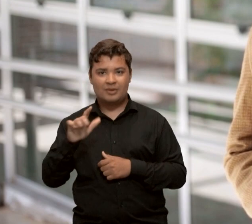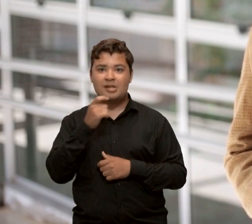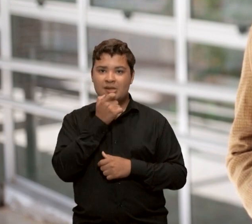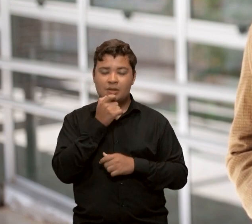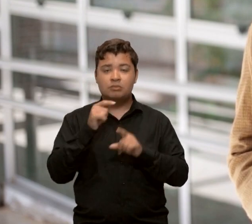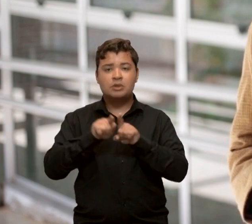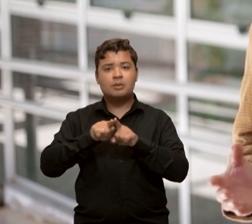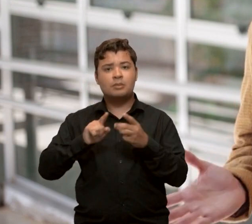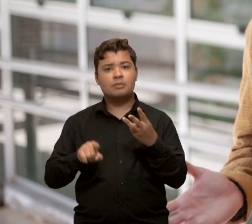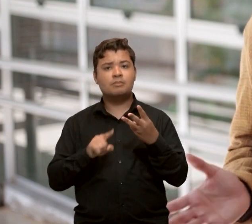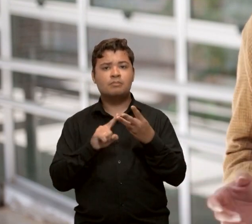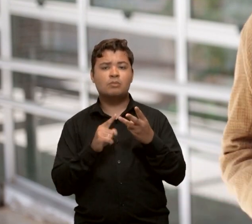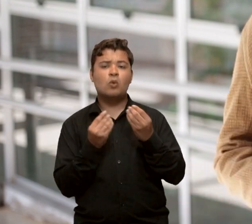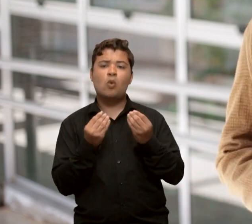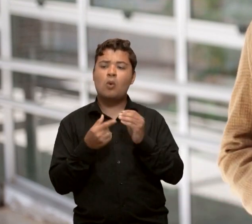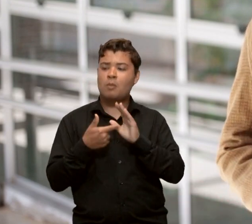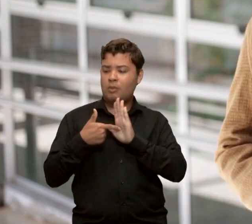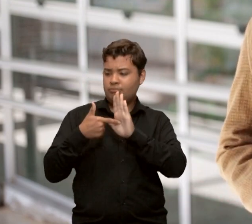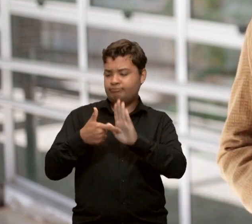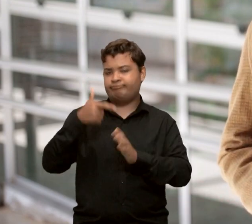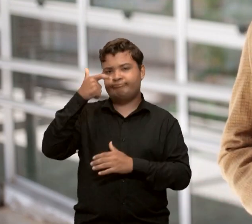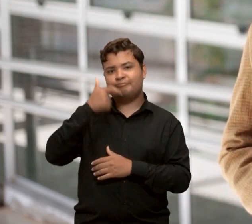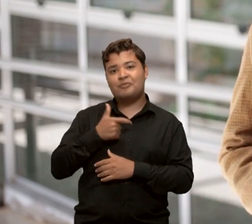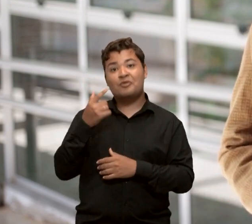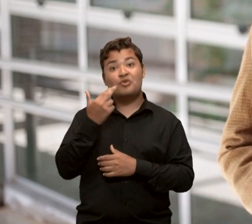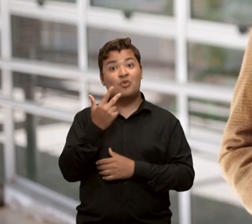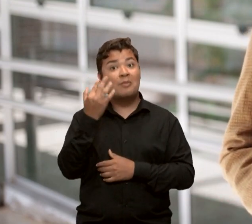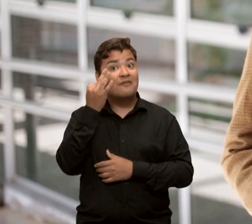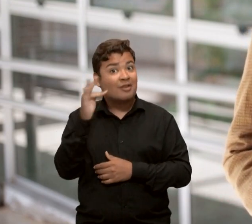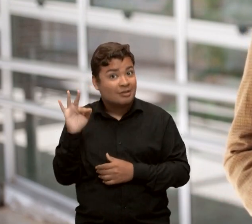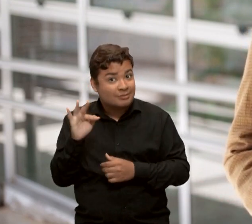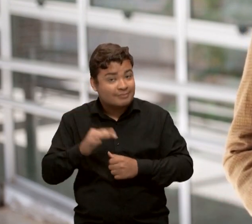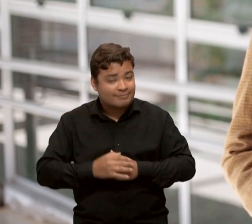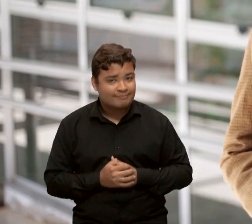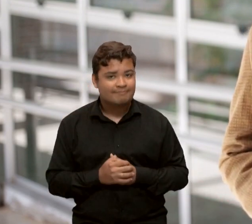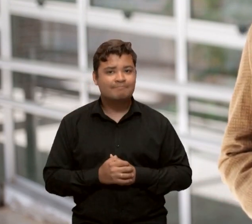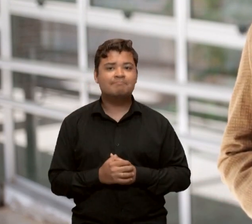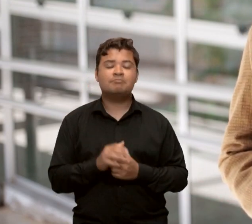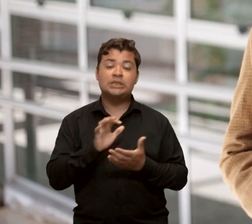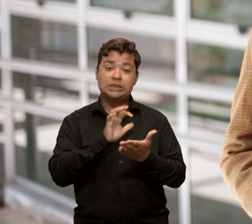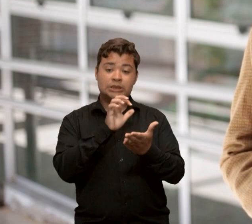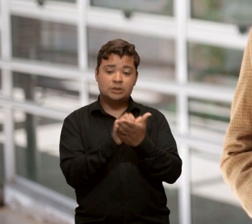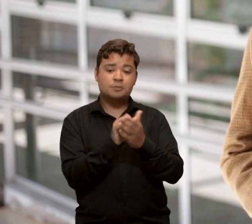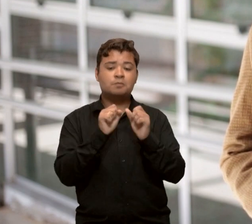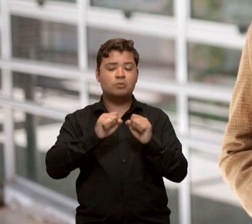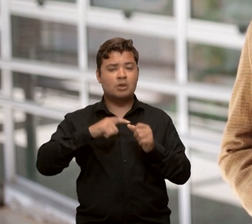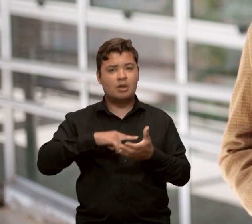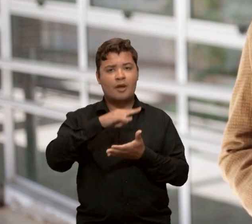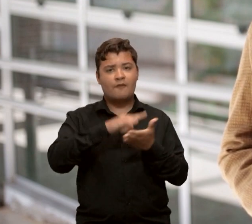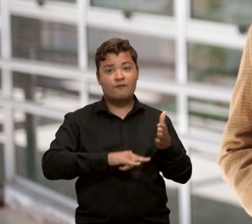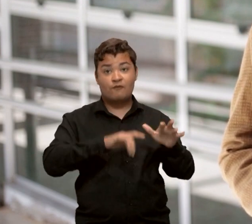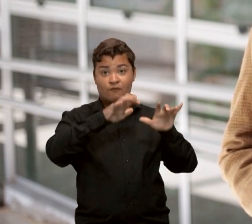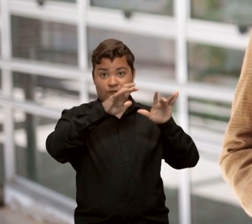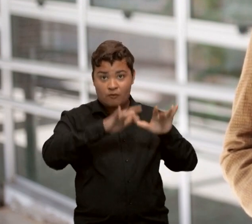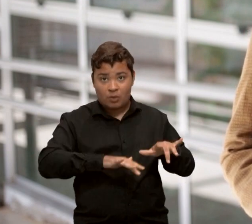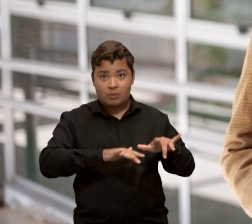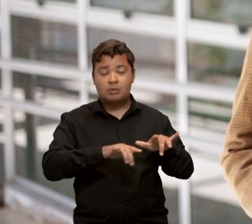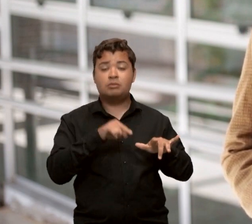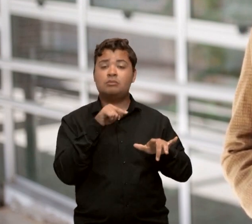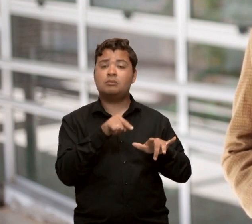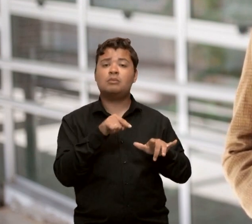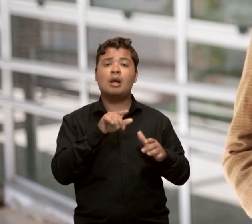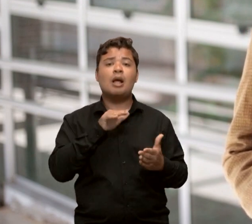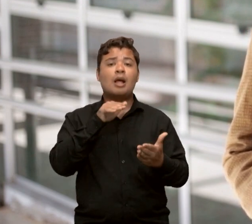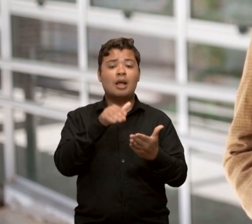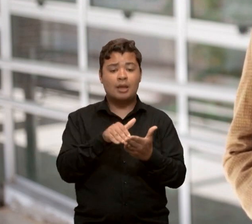em francês, entre outros. A inscrição pode ser realizada através de um formulário e estará disponível